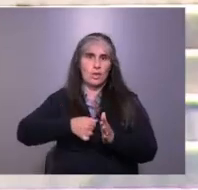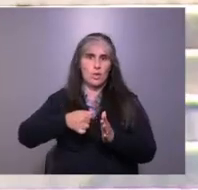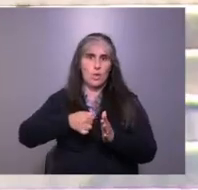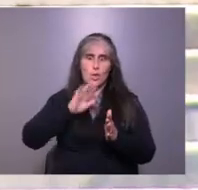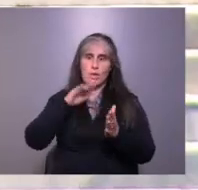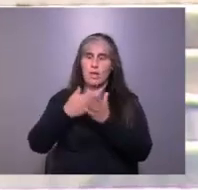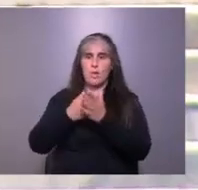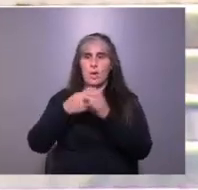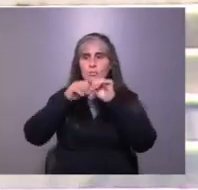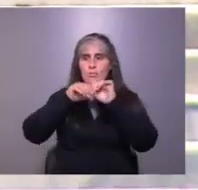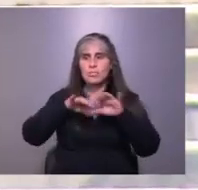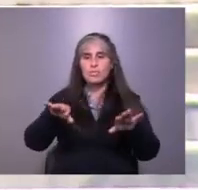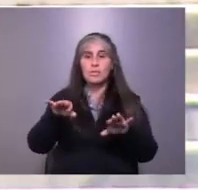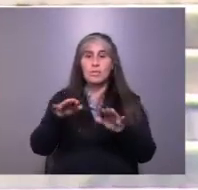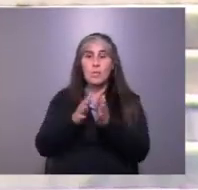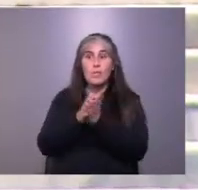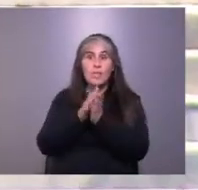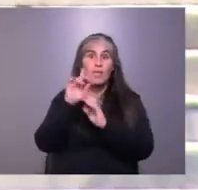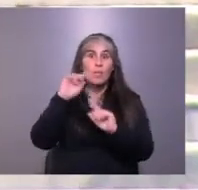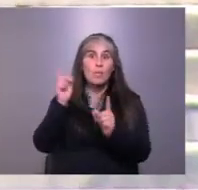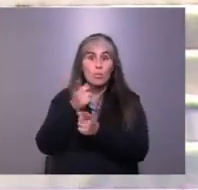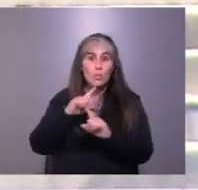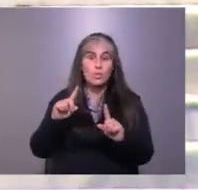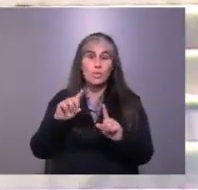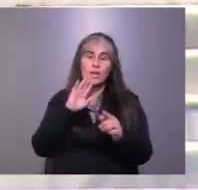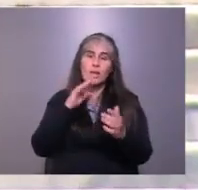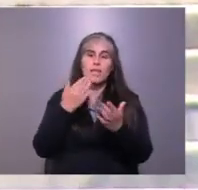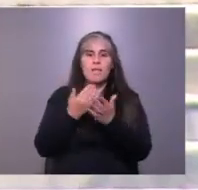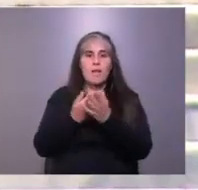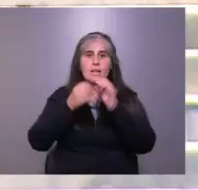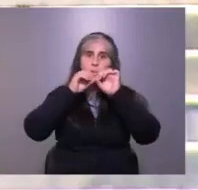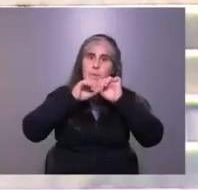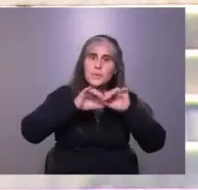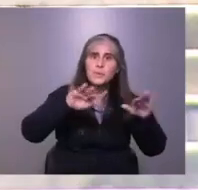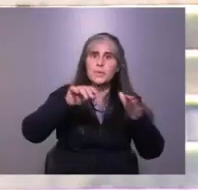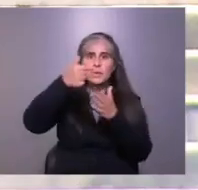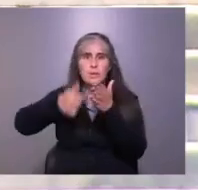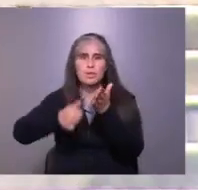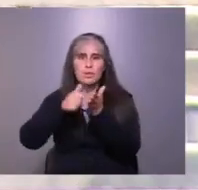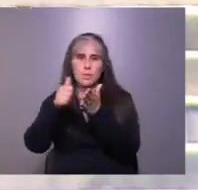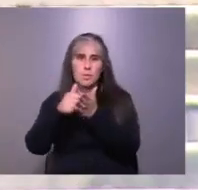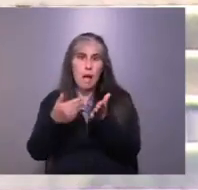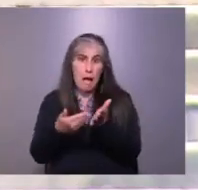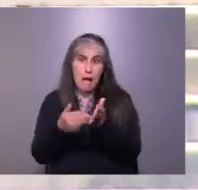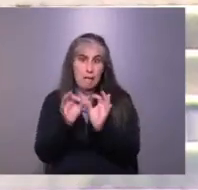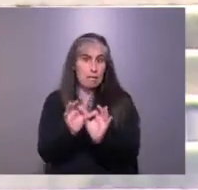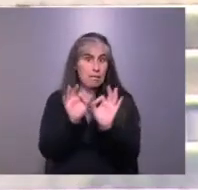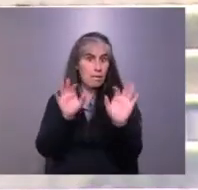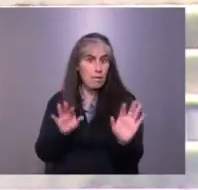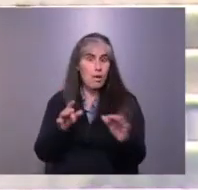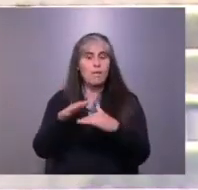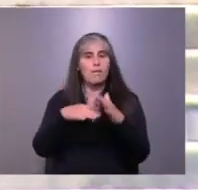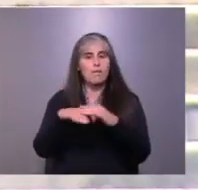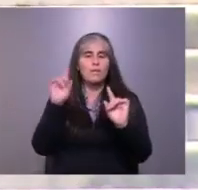que usa a música como ferramenta para fazer passar a mensagem do Evangelho através de concertos